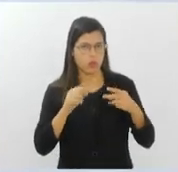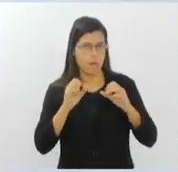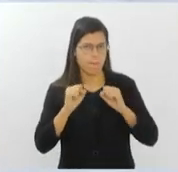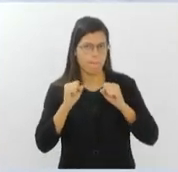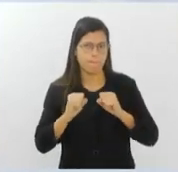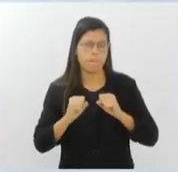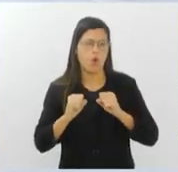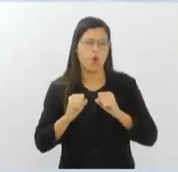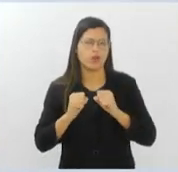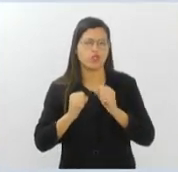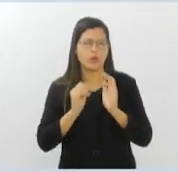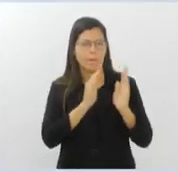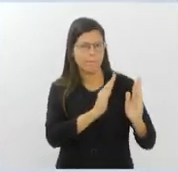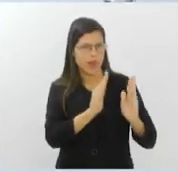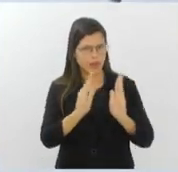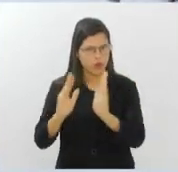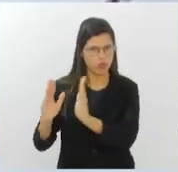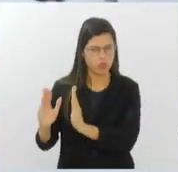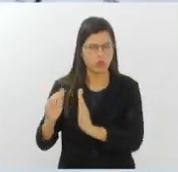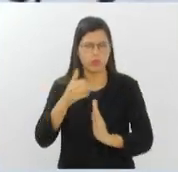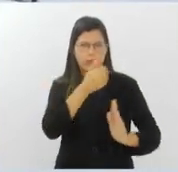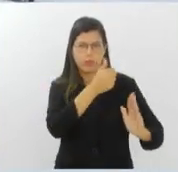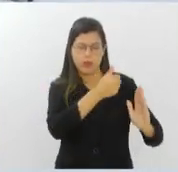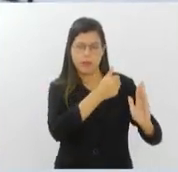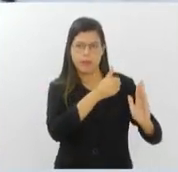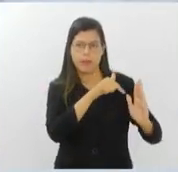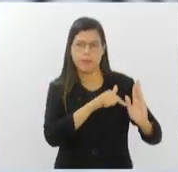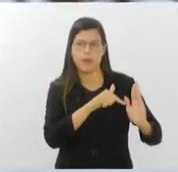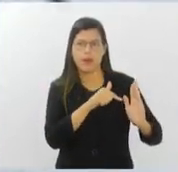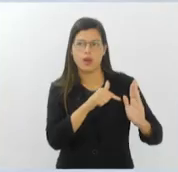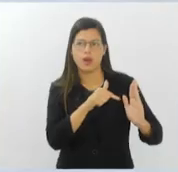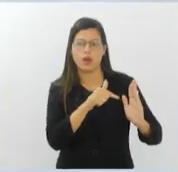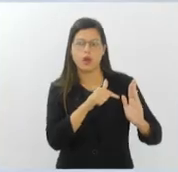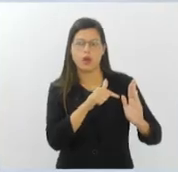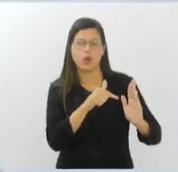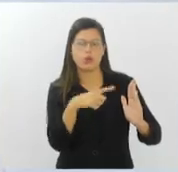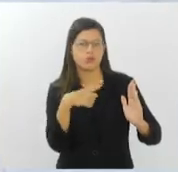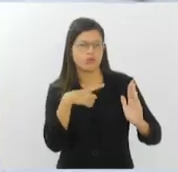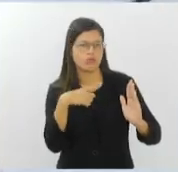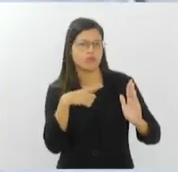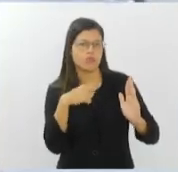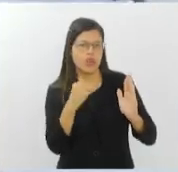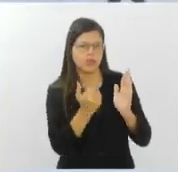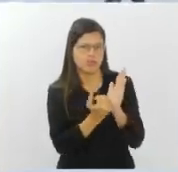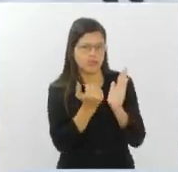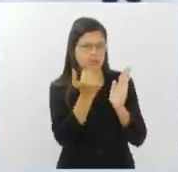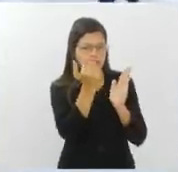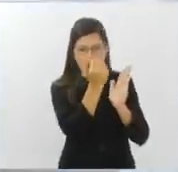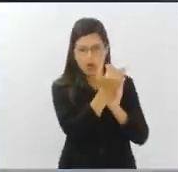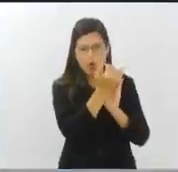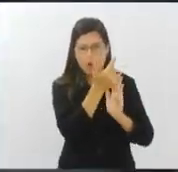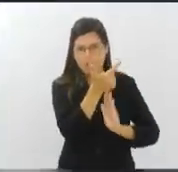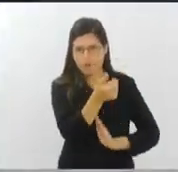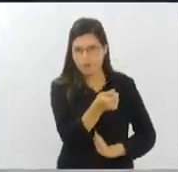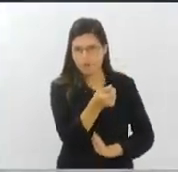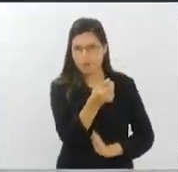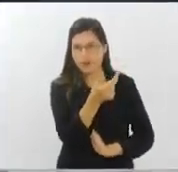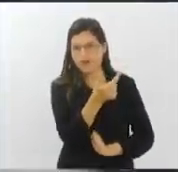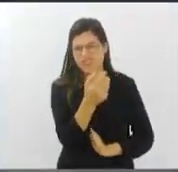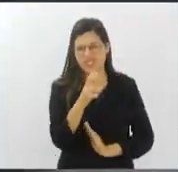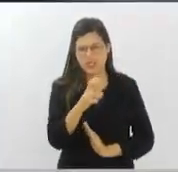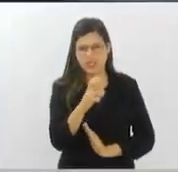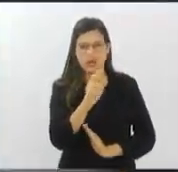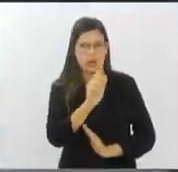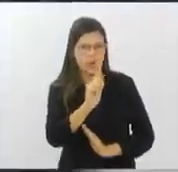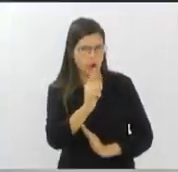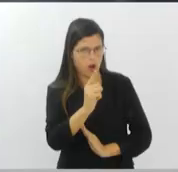ciclos, no primeiro momento você pode acrescentar um aporte maior, então uma dosagem de 20 a 25 gramas